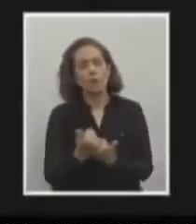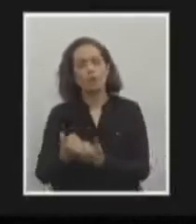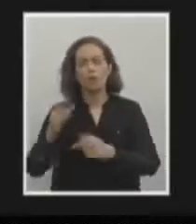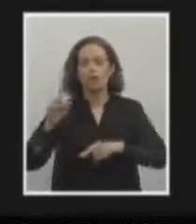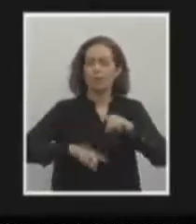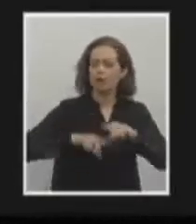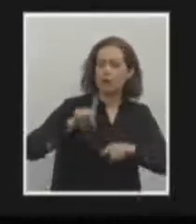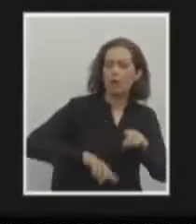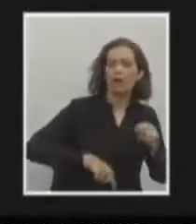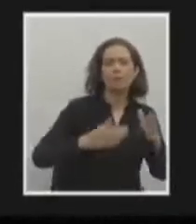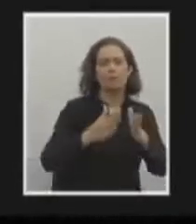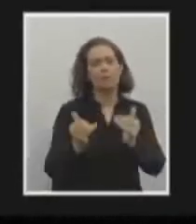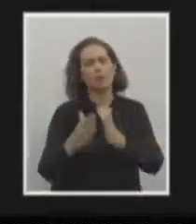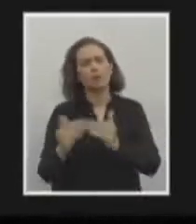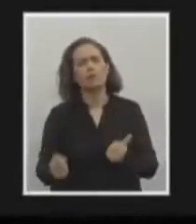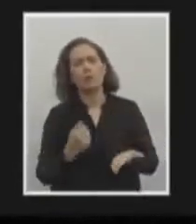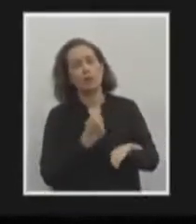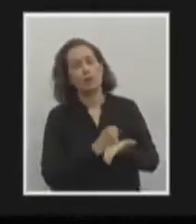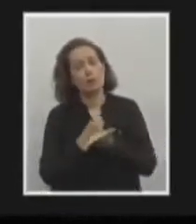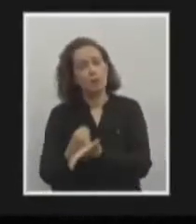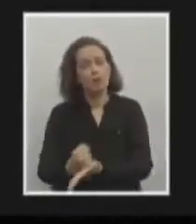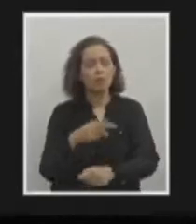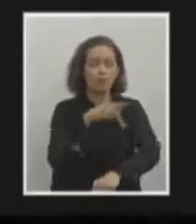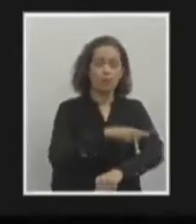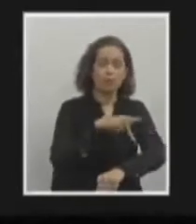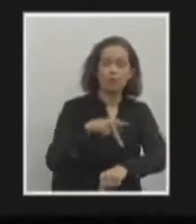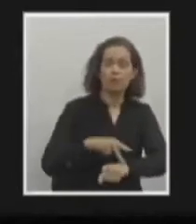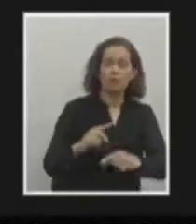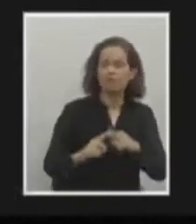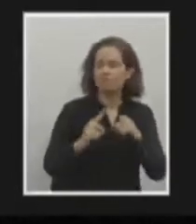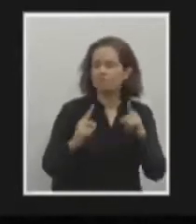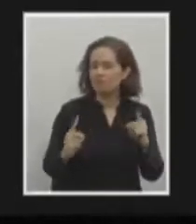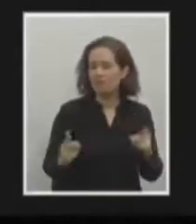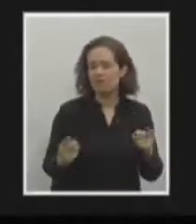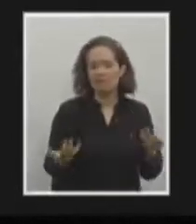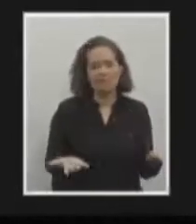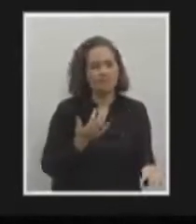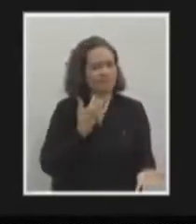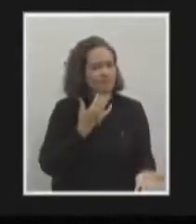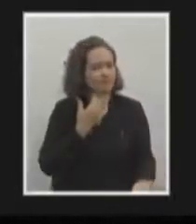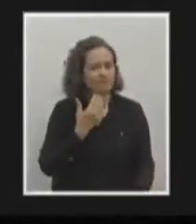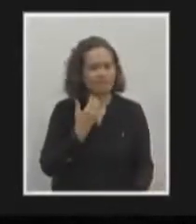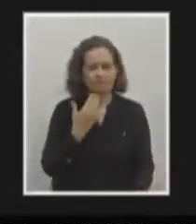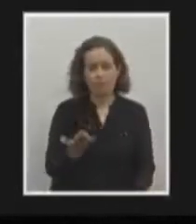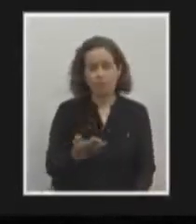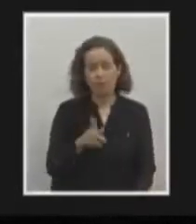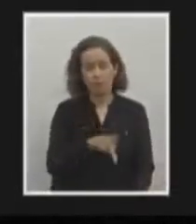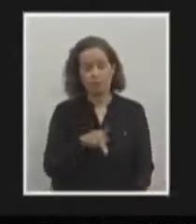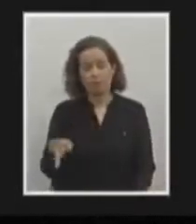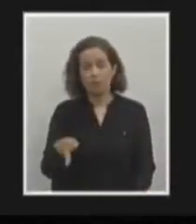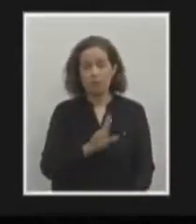materiais, apoios pedagógicos, e, no entanto, esse exercício ficou para o professor regente da